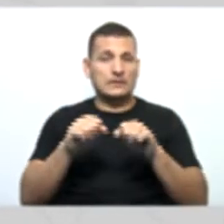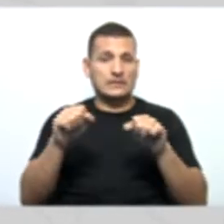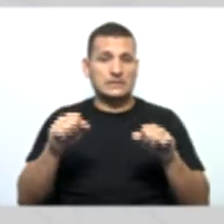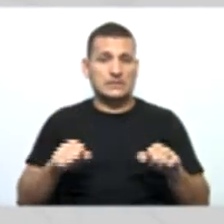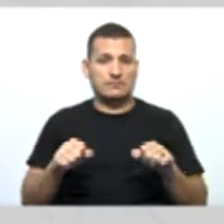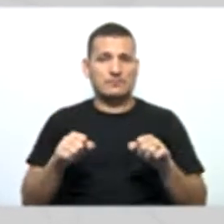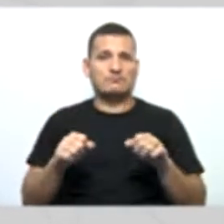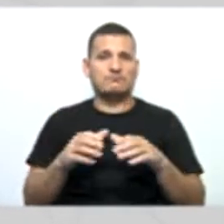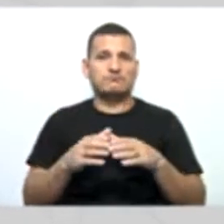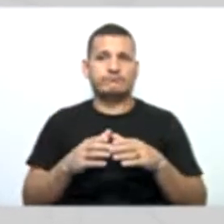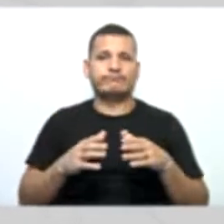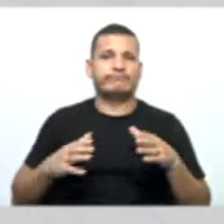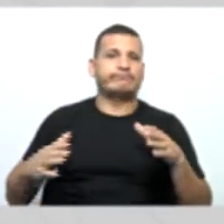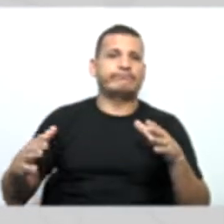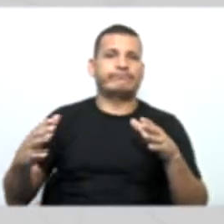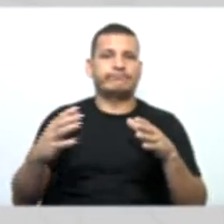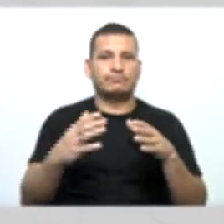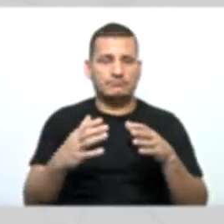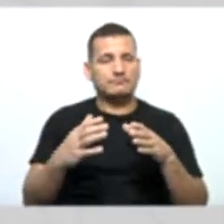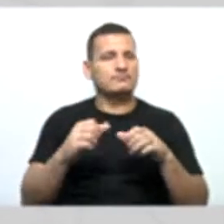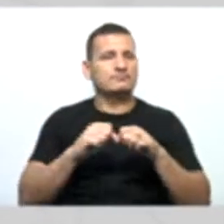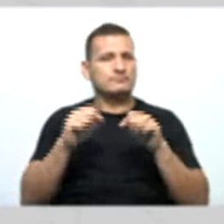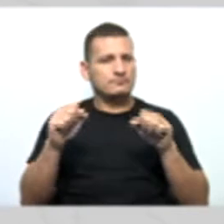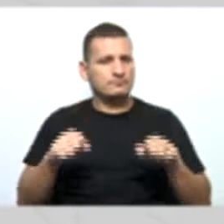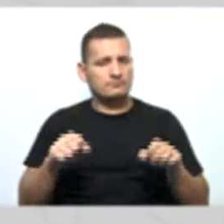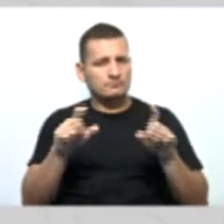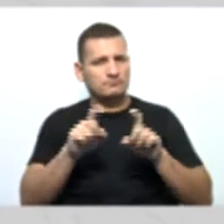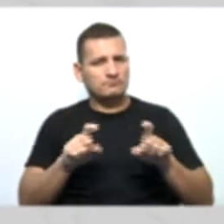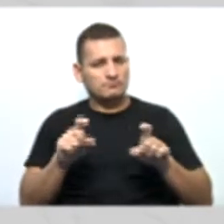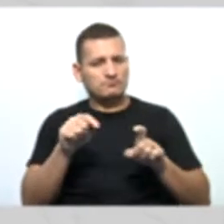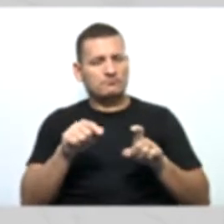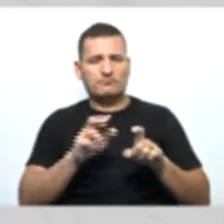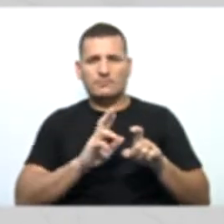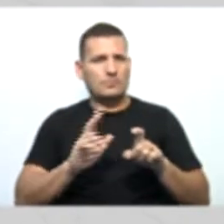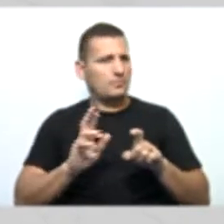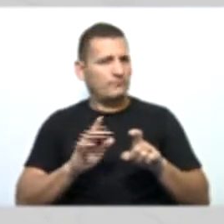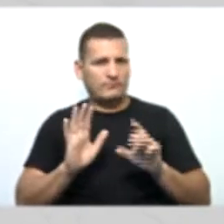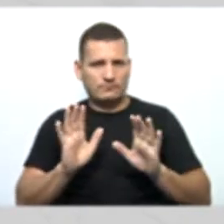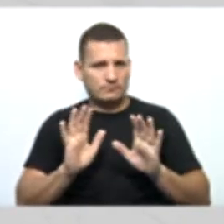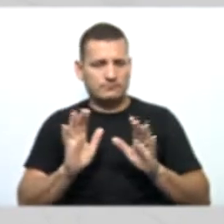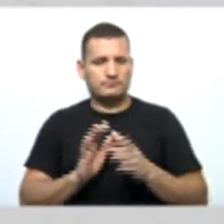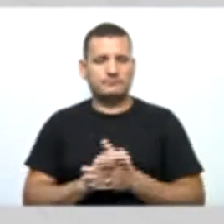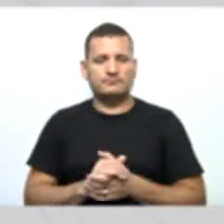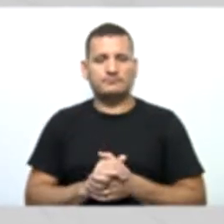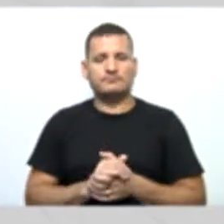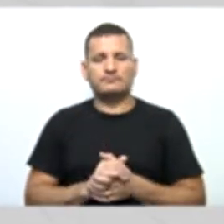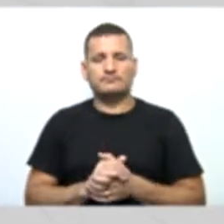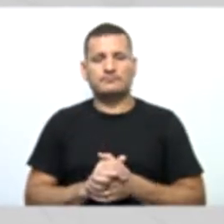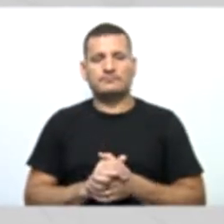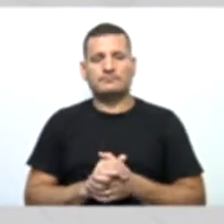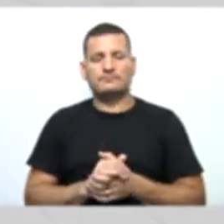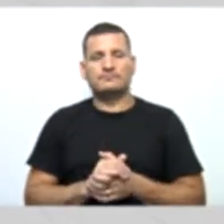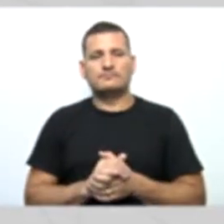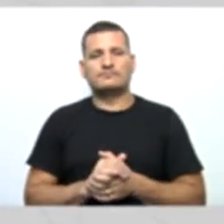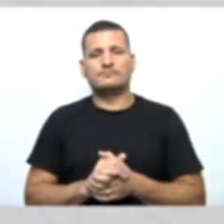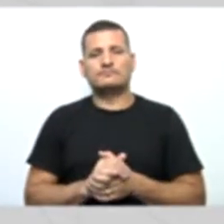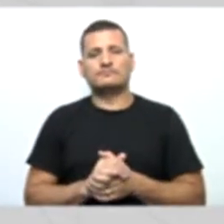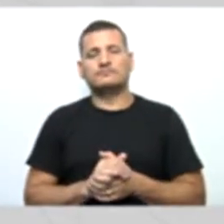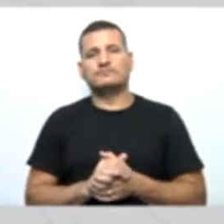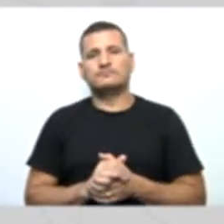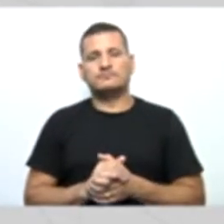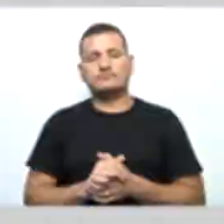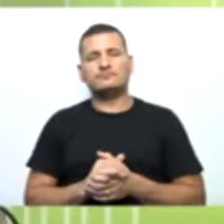sistema computacional não é diferente. Só que aqui, ó, antes de a gente ir para o